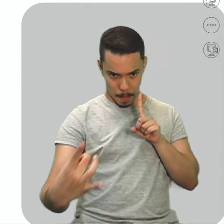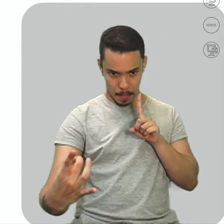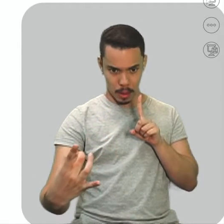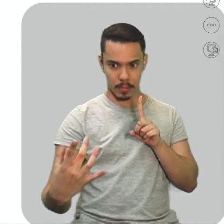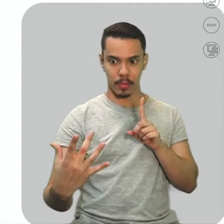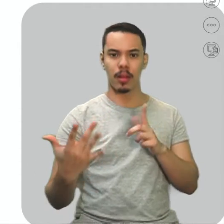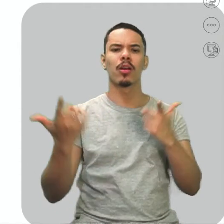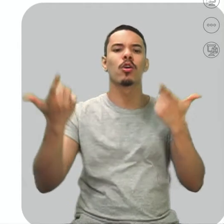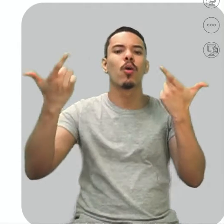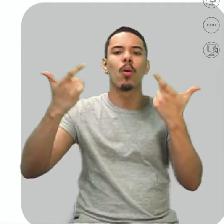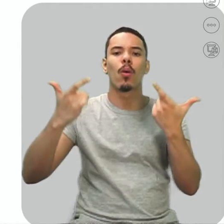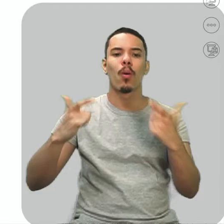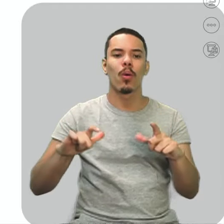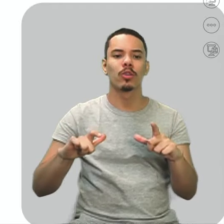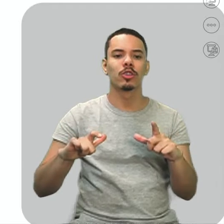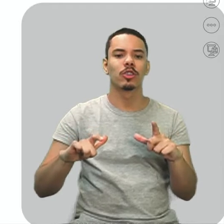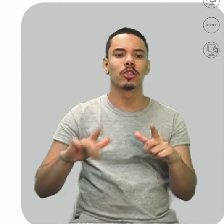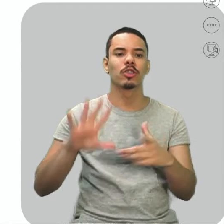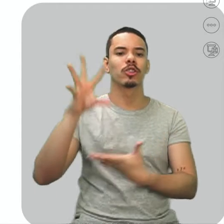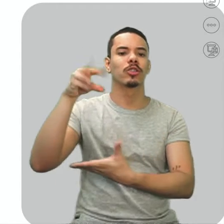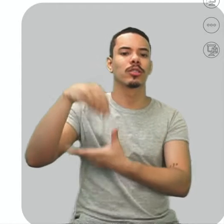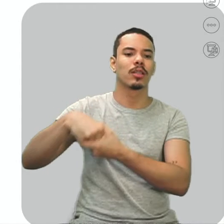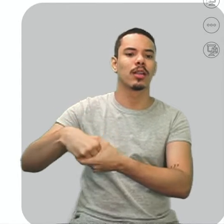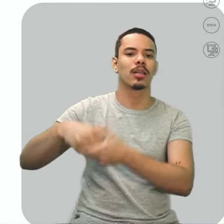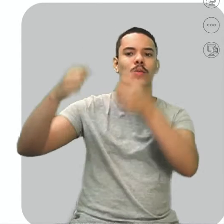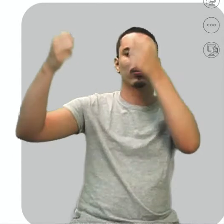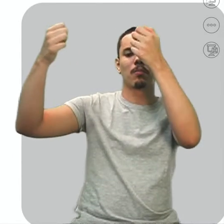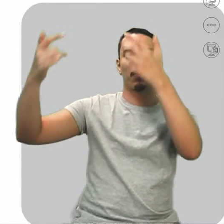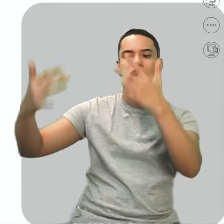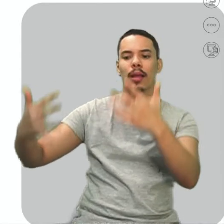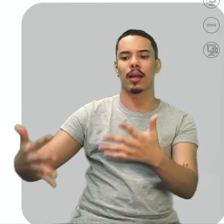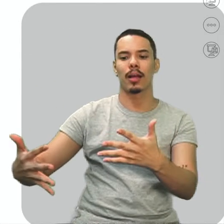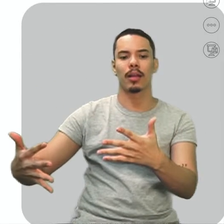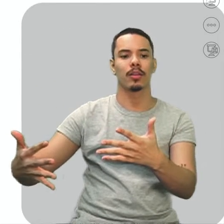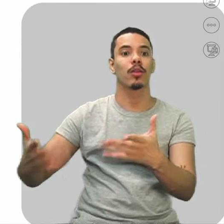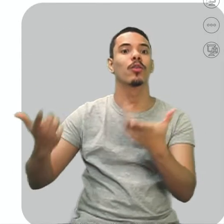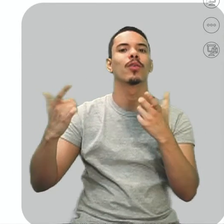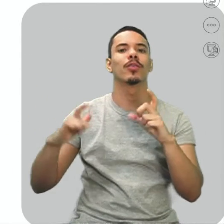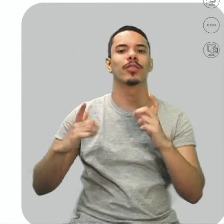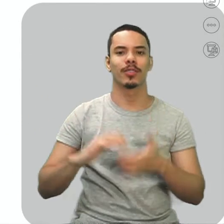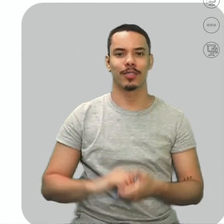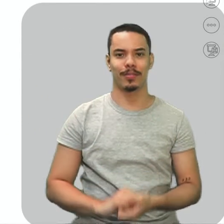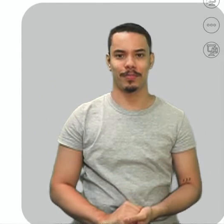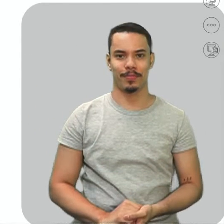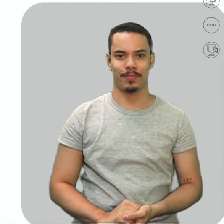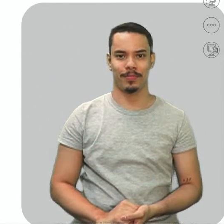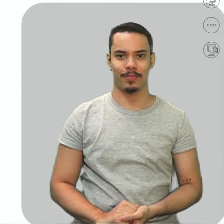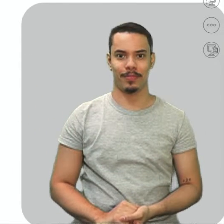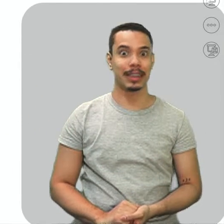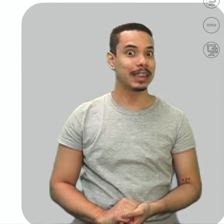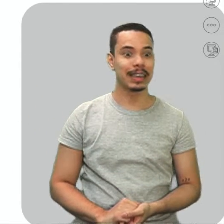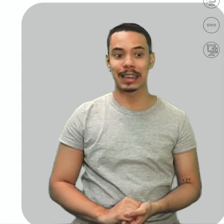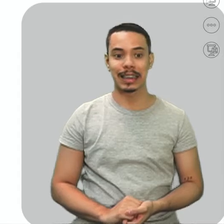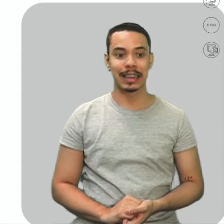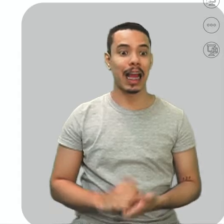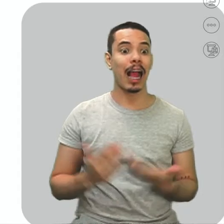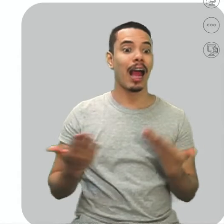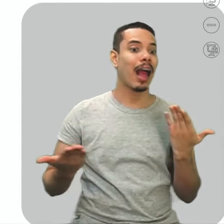cadê lá o que tá explicando amado